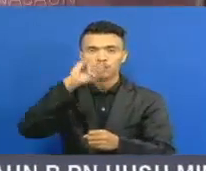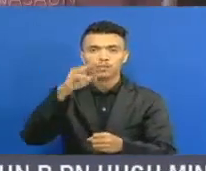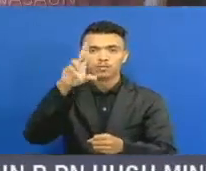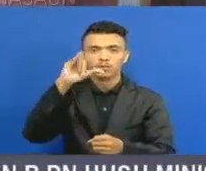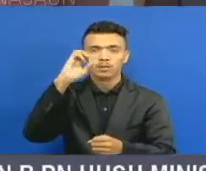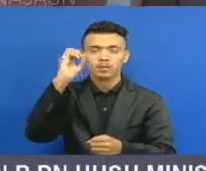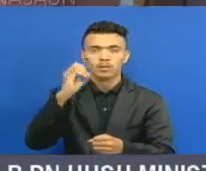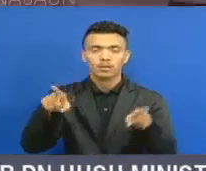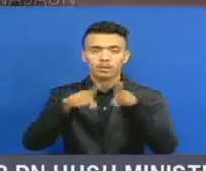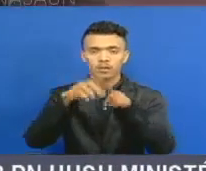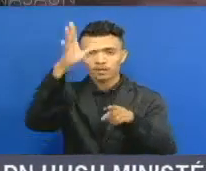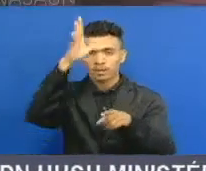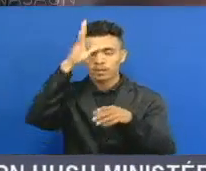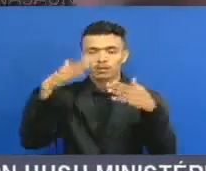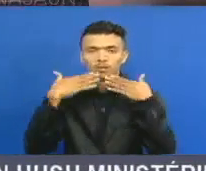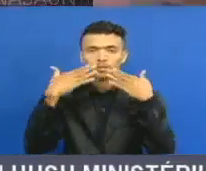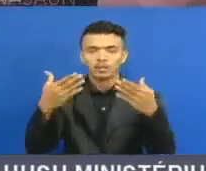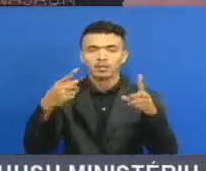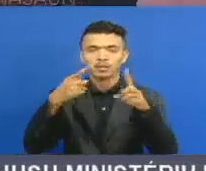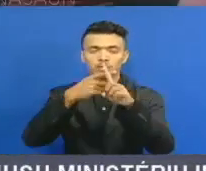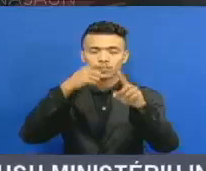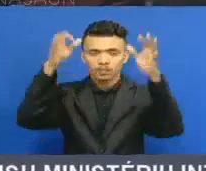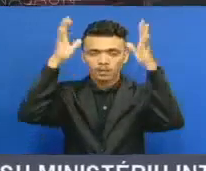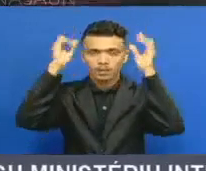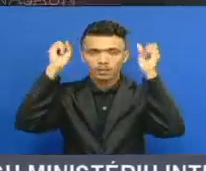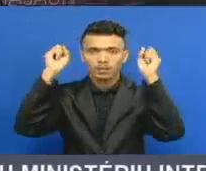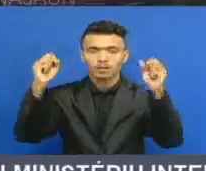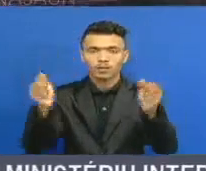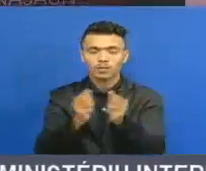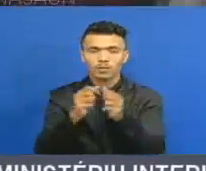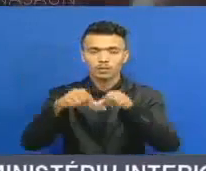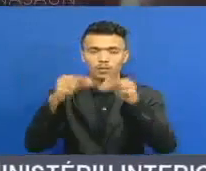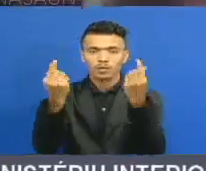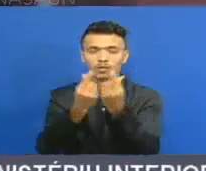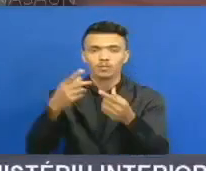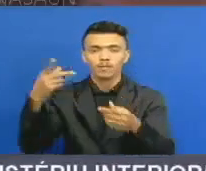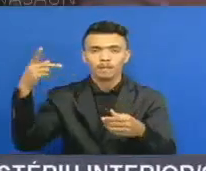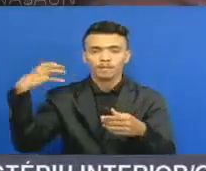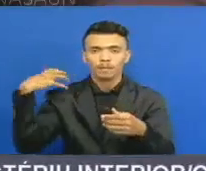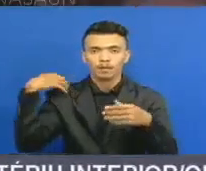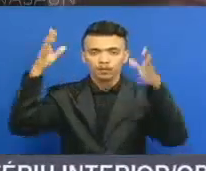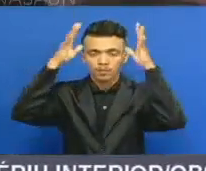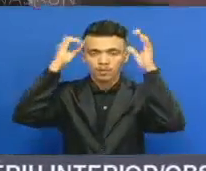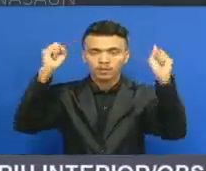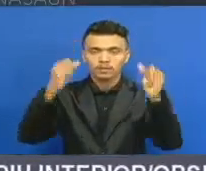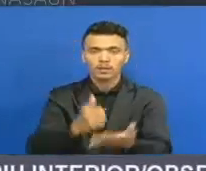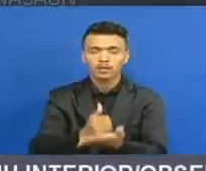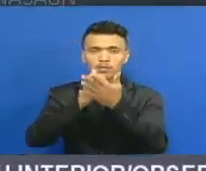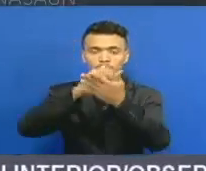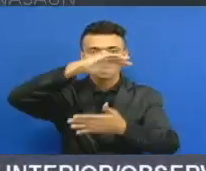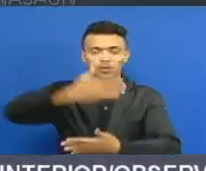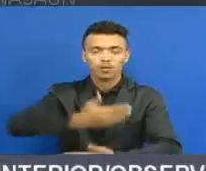Nudar Aman, agradece Batulung Rússia Presidente da República, com a equipa e a Palácio Presidente, também ajuda ONA e a ONG com o